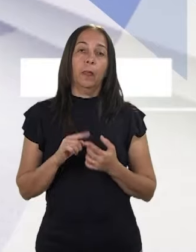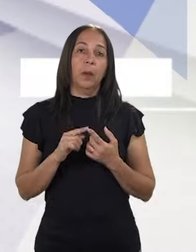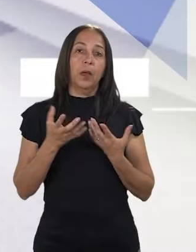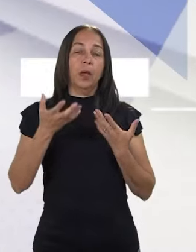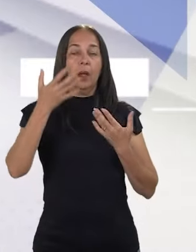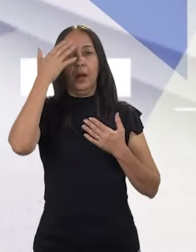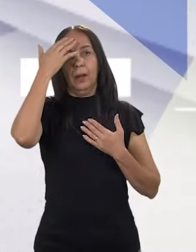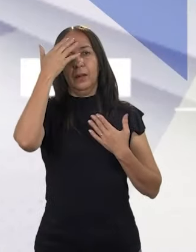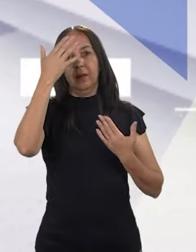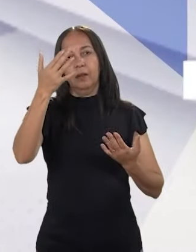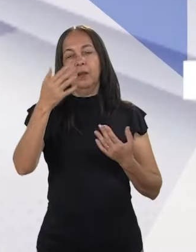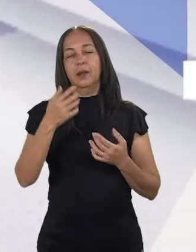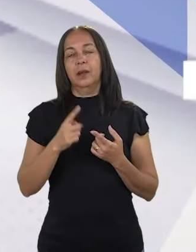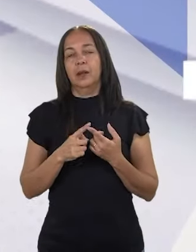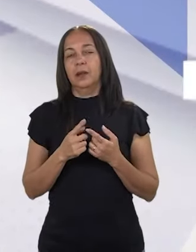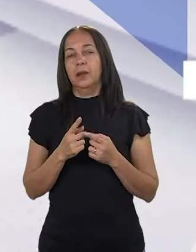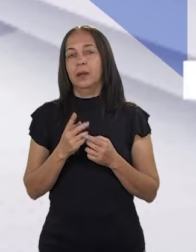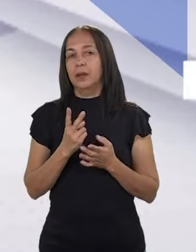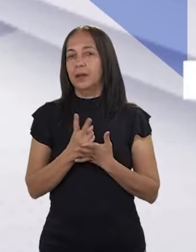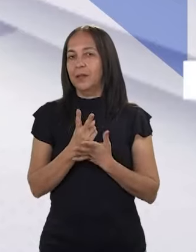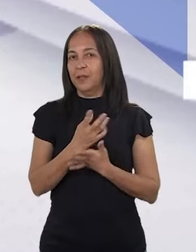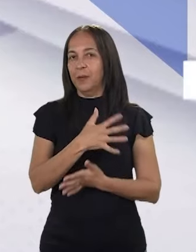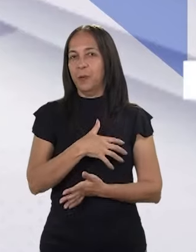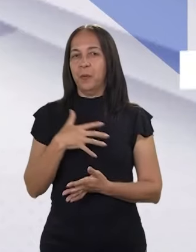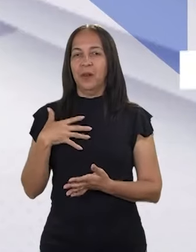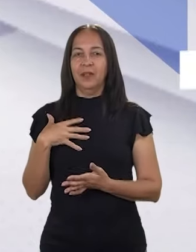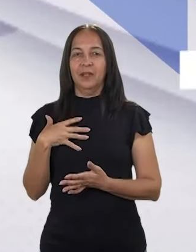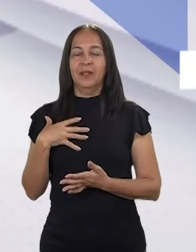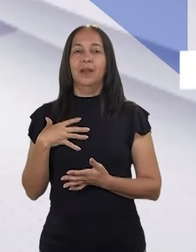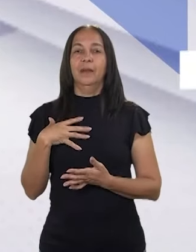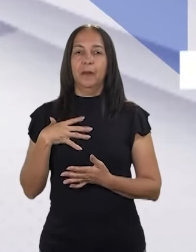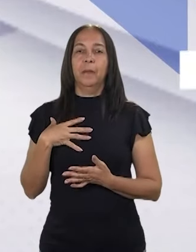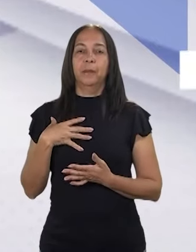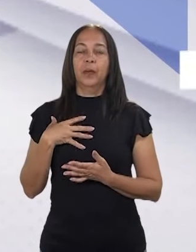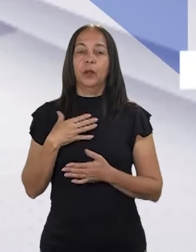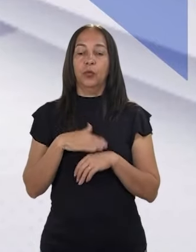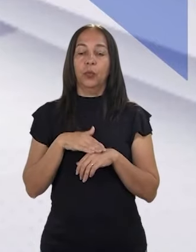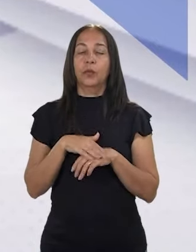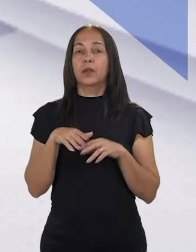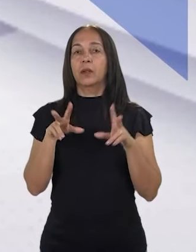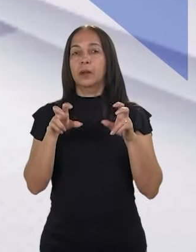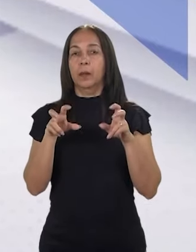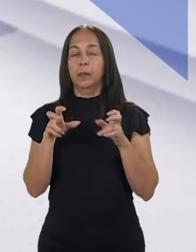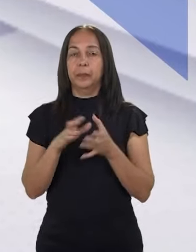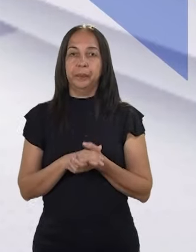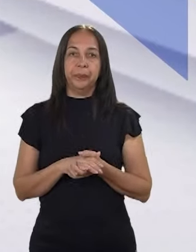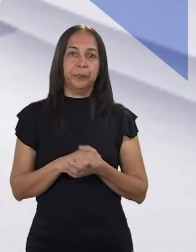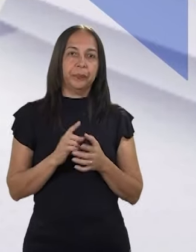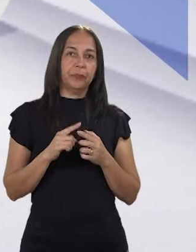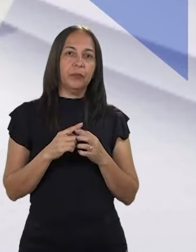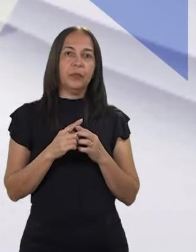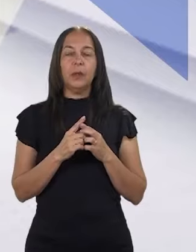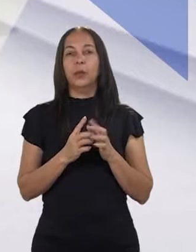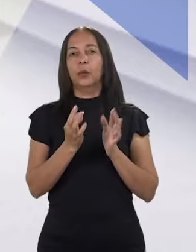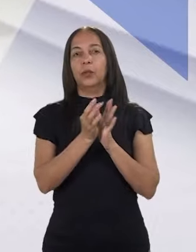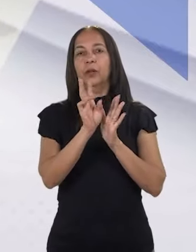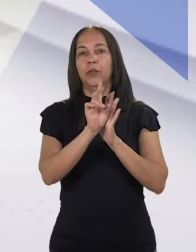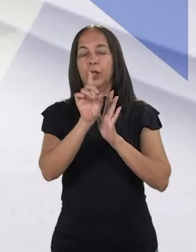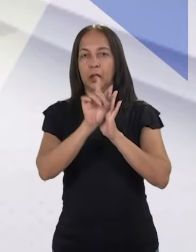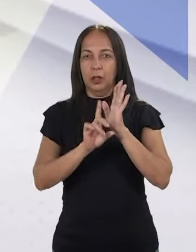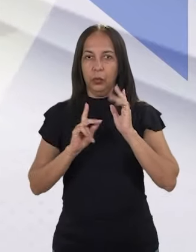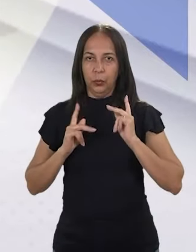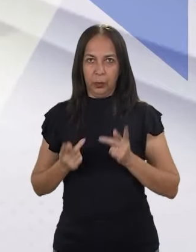é eu também queria agradecer É sempre um prazer conversar sobre esses assuntos são importantes publicamente né e justamente porque o